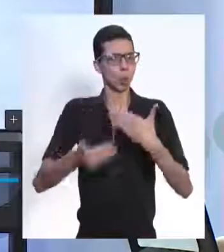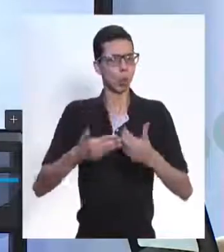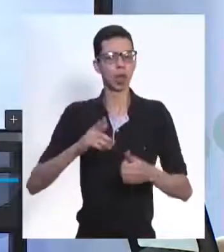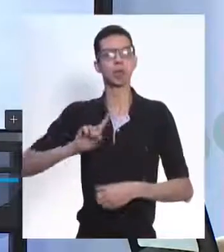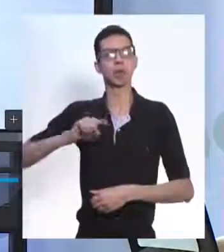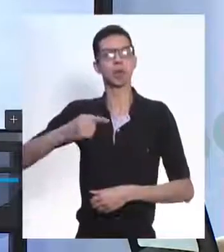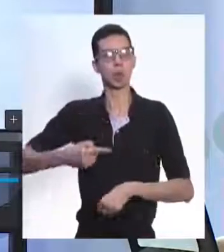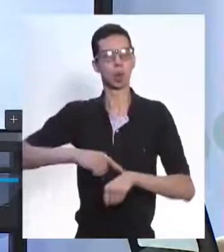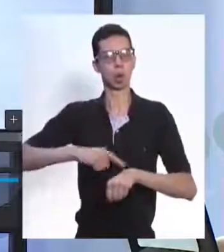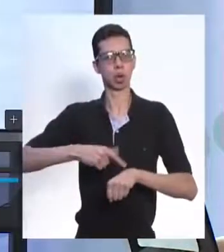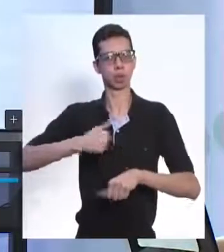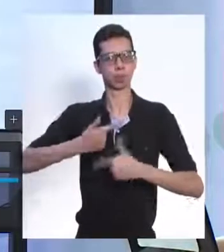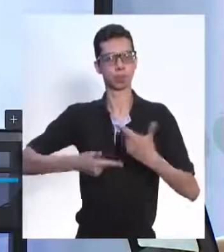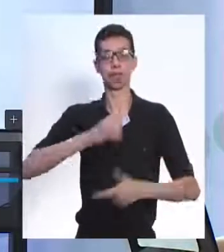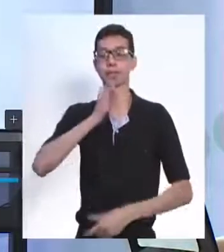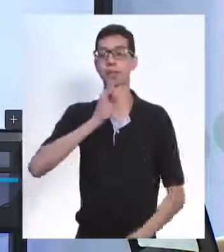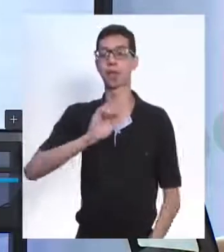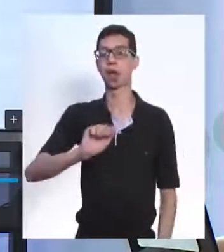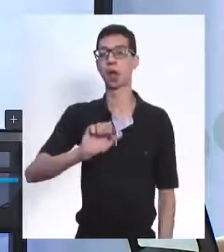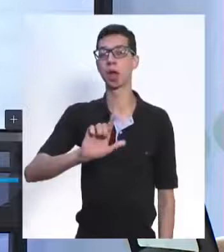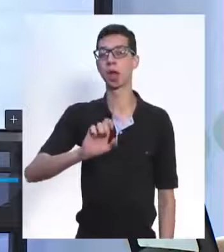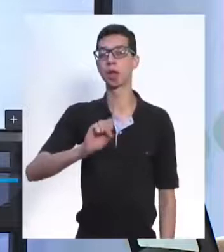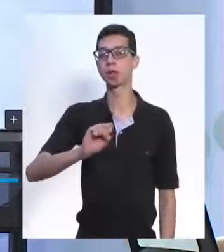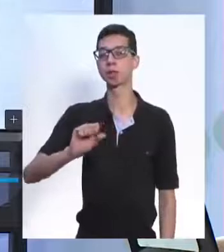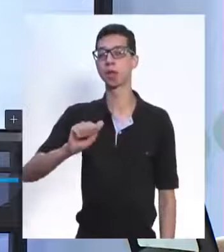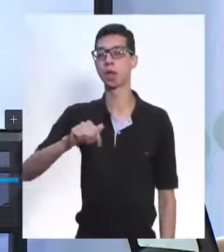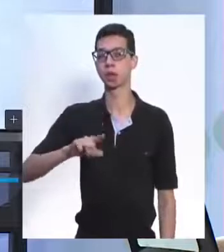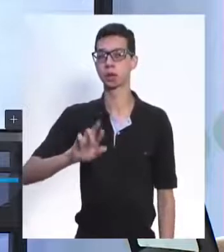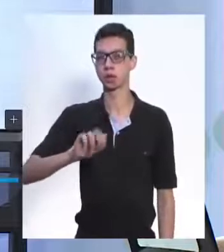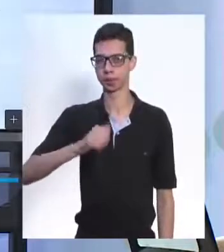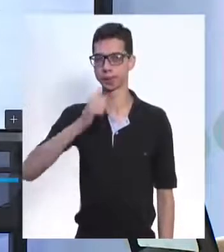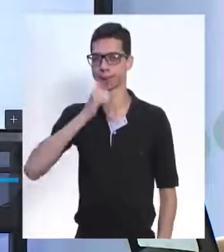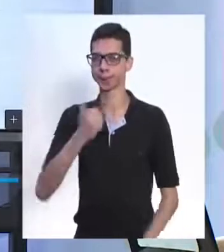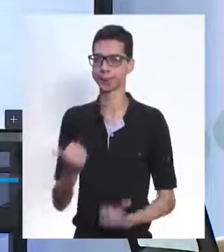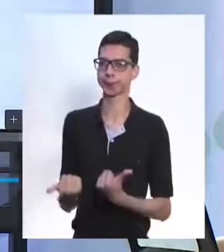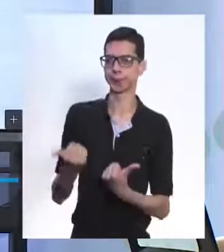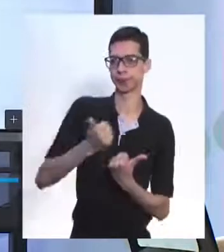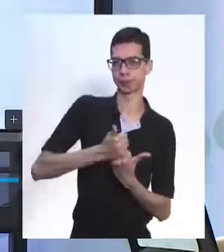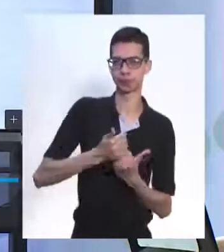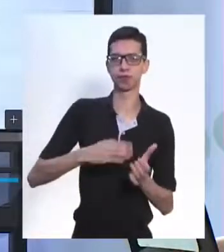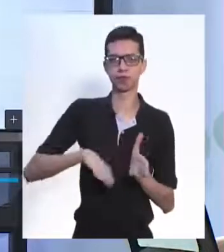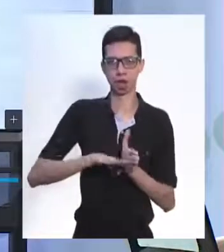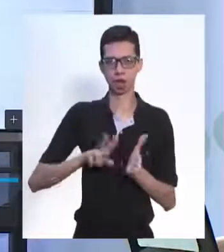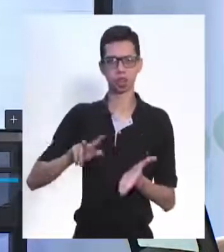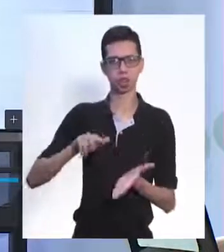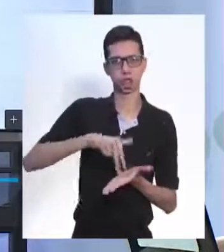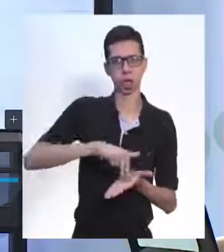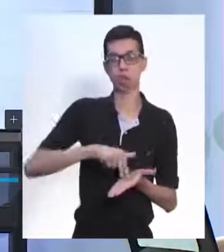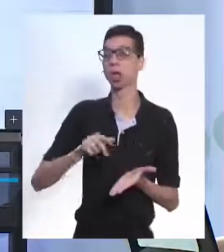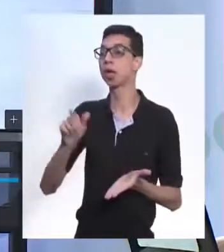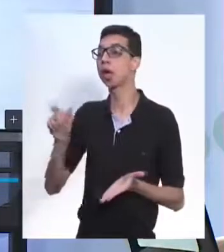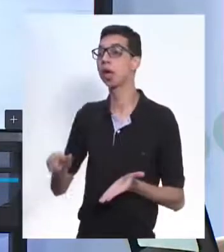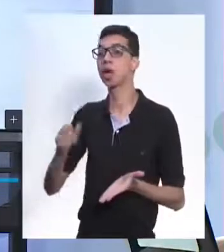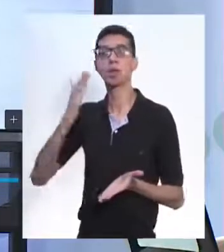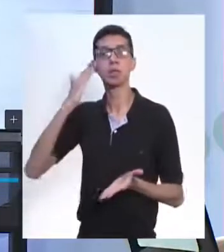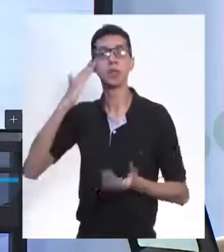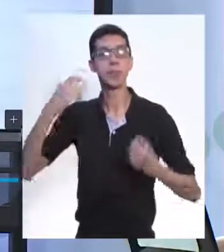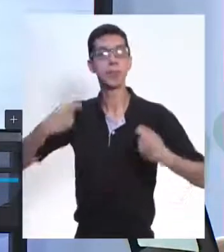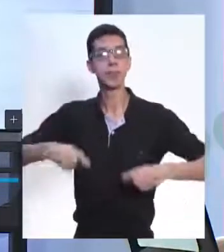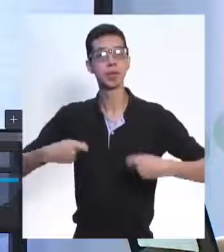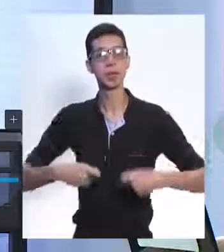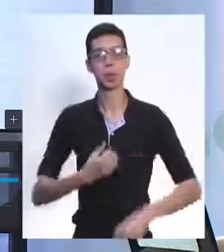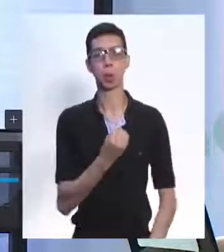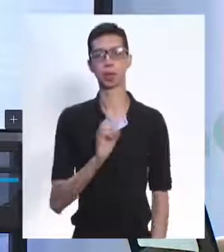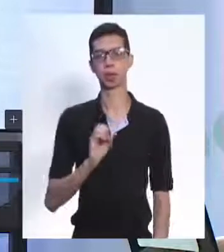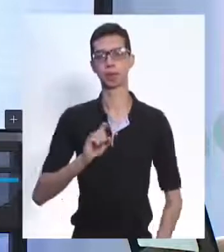no meu horário, então, por exemplo, a Alessandra vai chegar e ela precisa saber, pô, se eu vender 80 produtos, qual